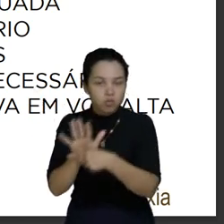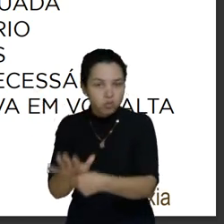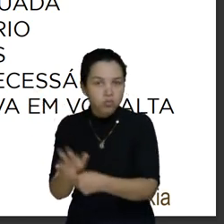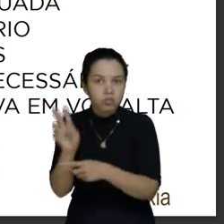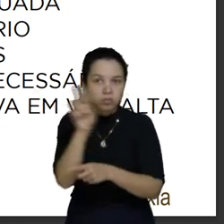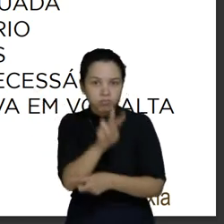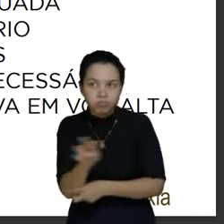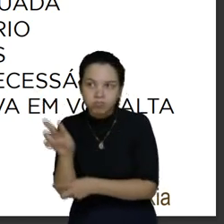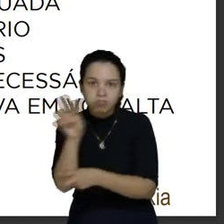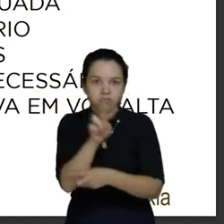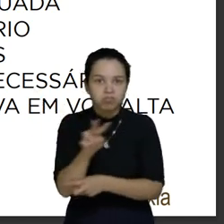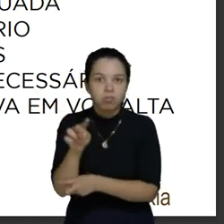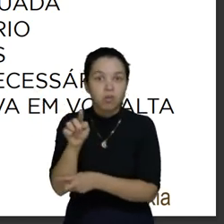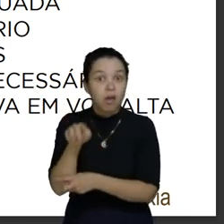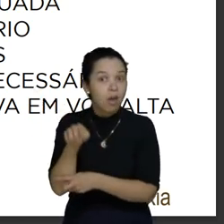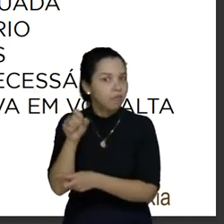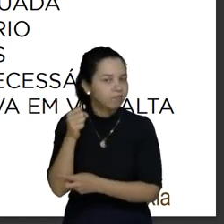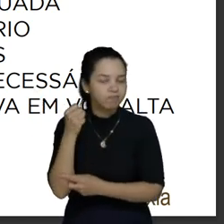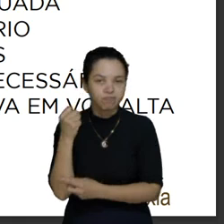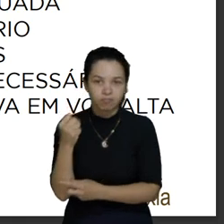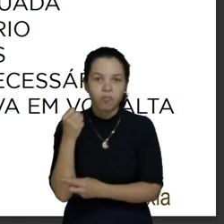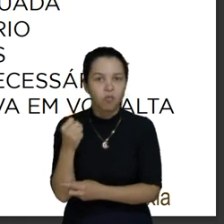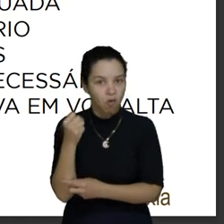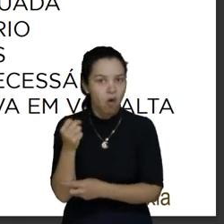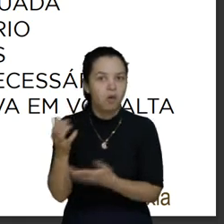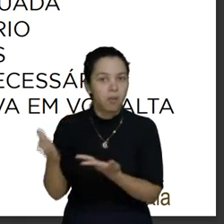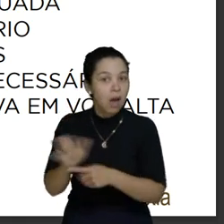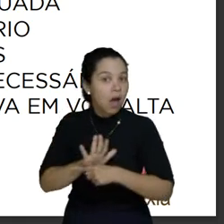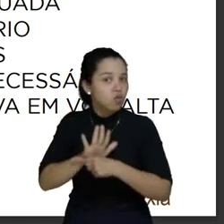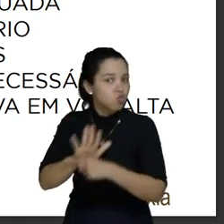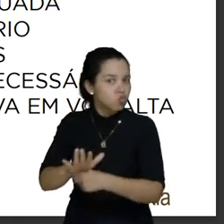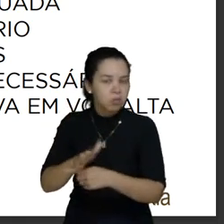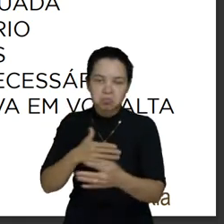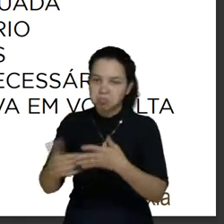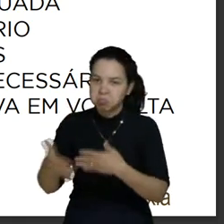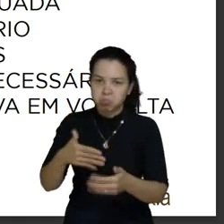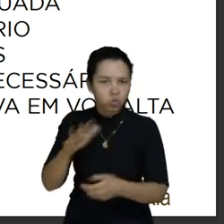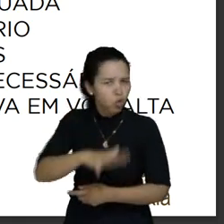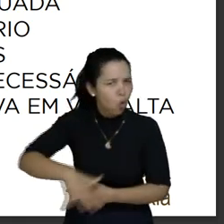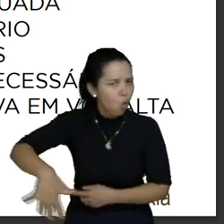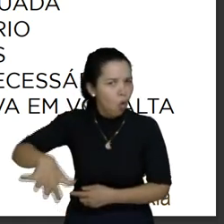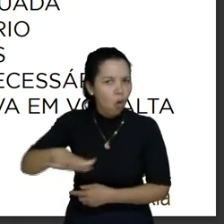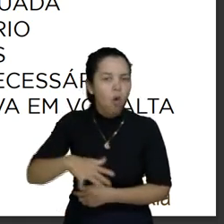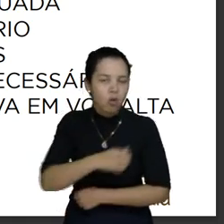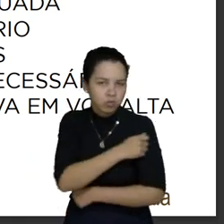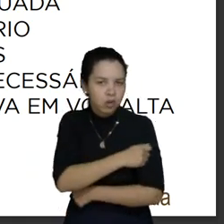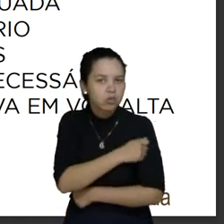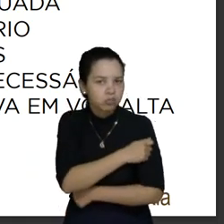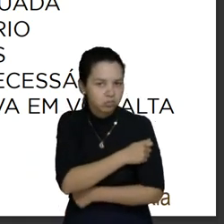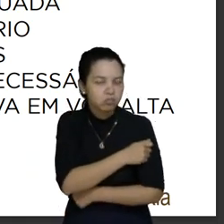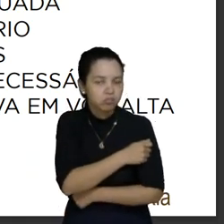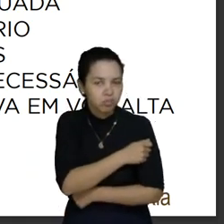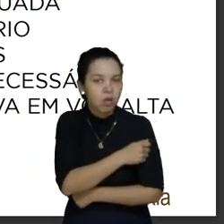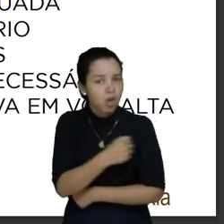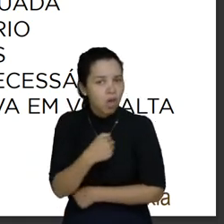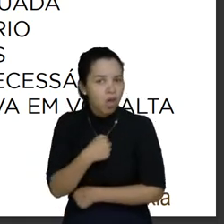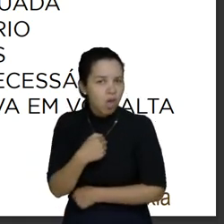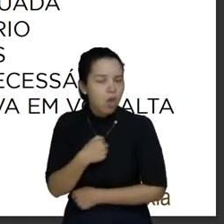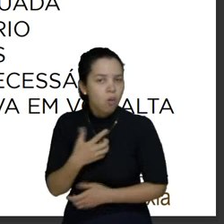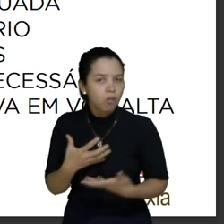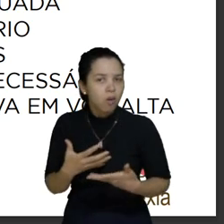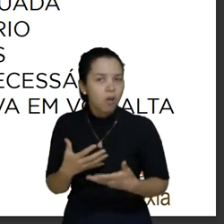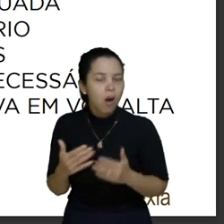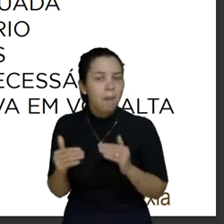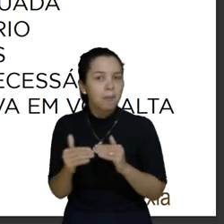visual é tão forte eh e eu acho que ajuda todos os alunos eu sou a favor de que a gente tivesse uma disciplina que se chamasse